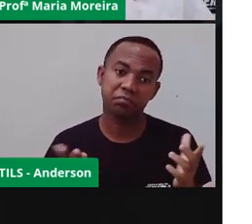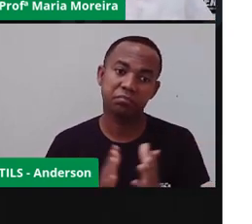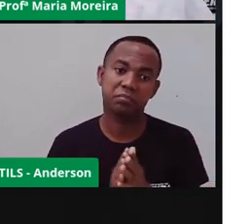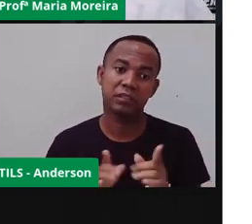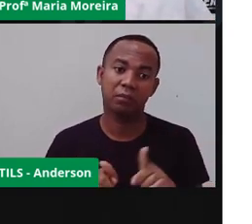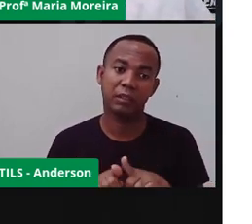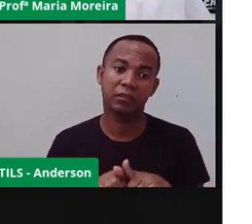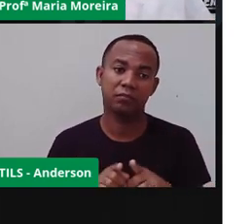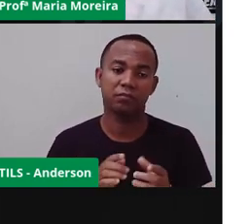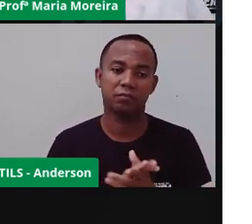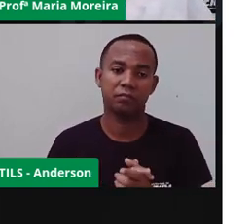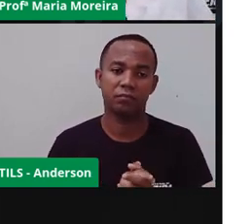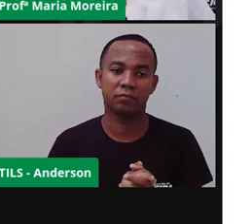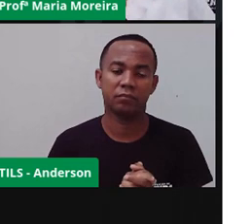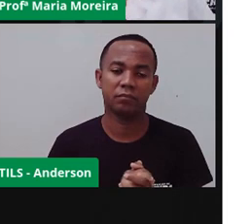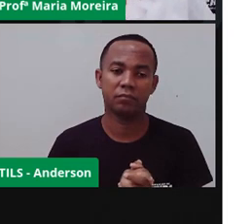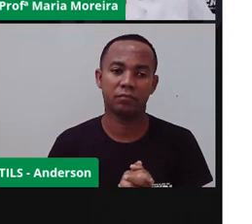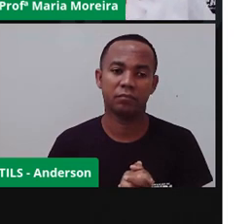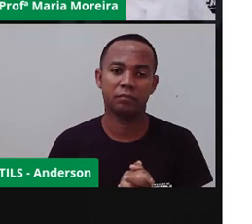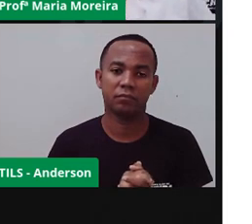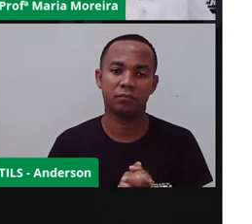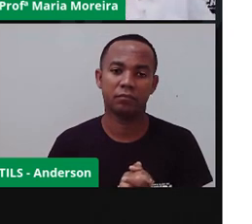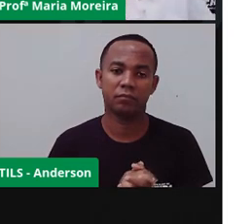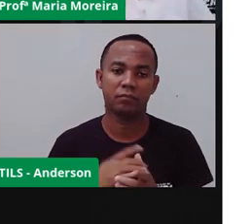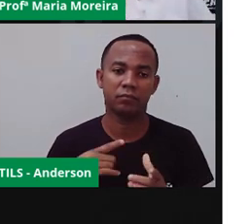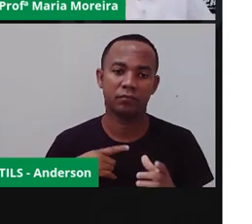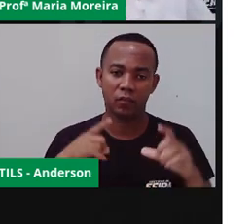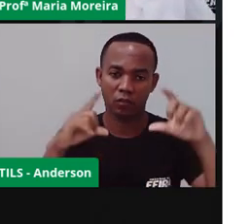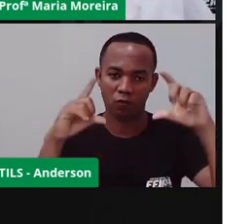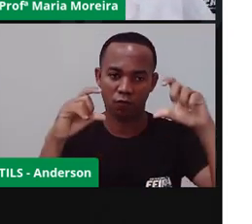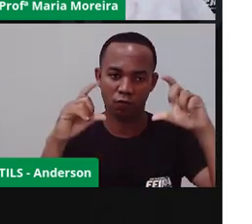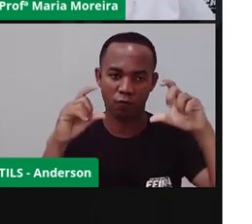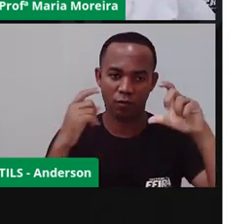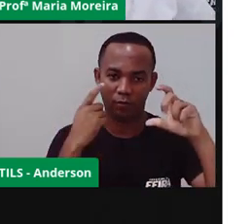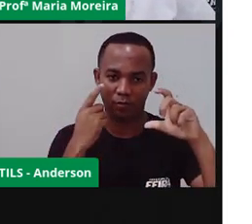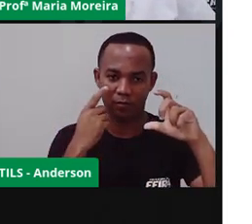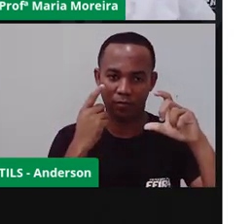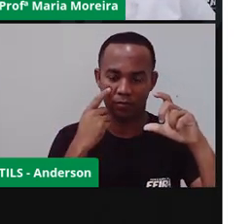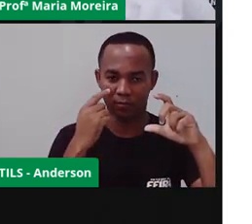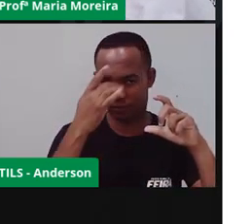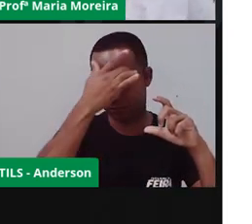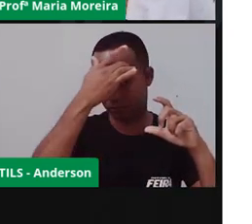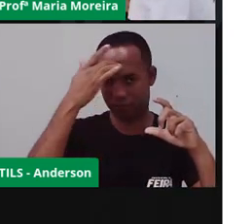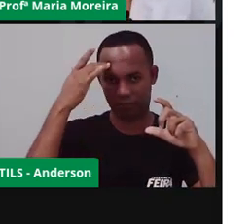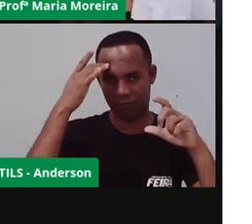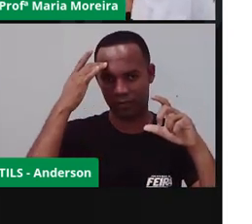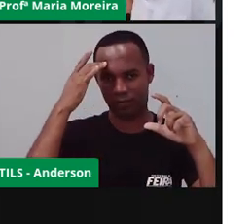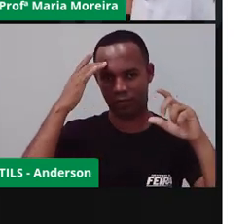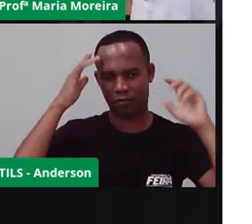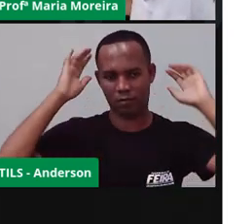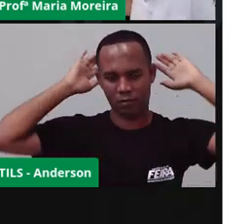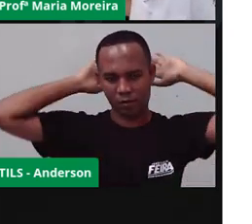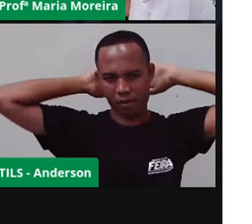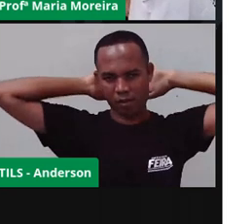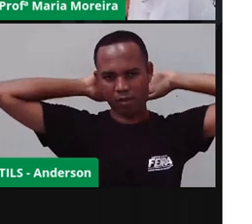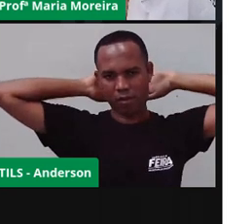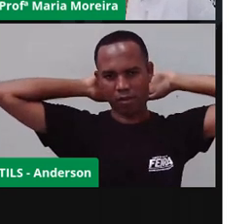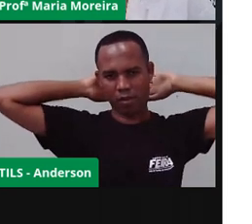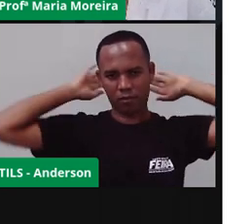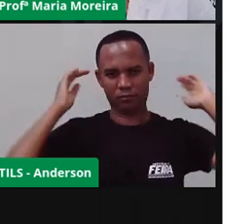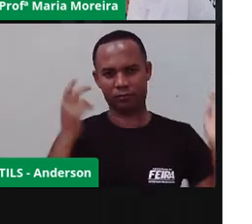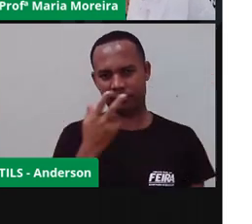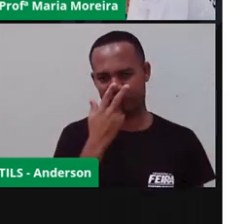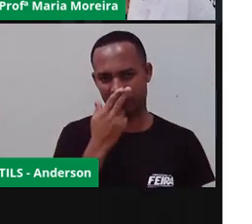isso. E aí, aqui tem imagem, né? Uma pessoa deitada na praia, né? Parece até o Rio de